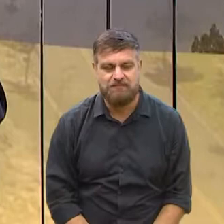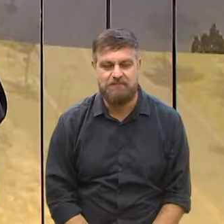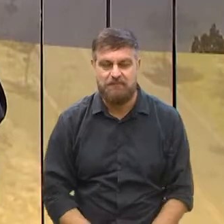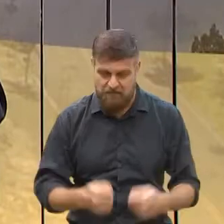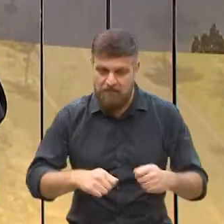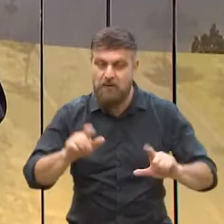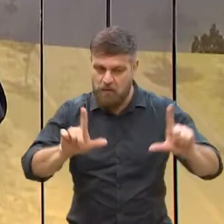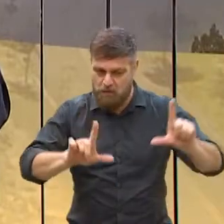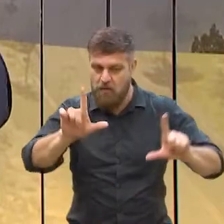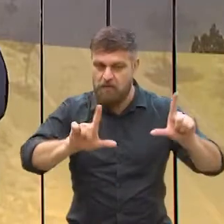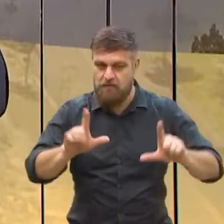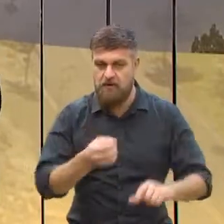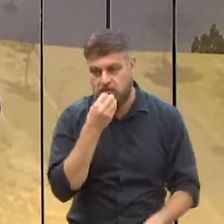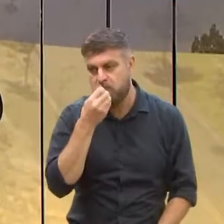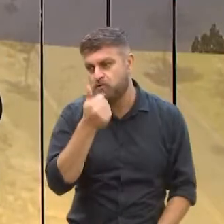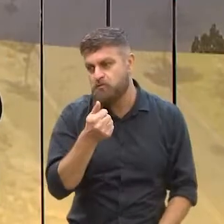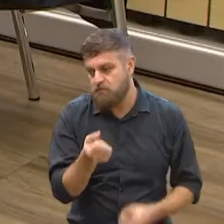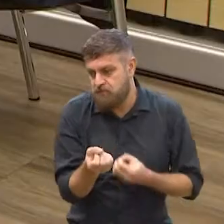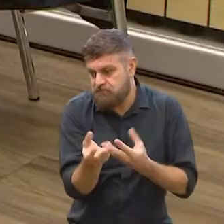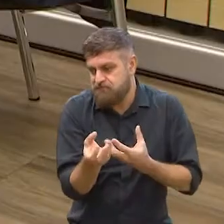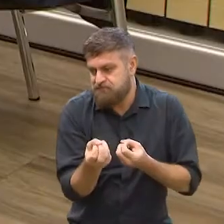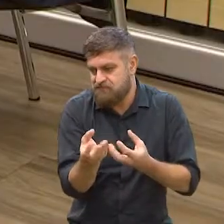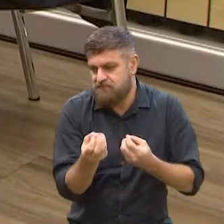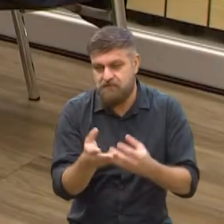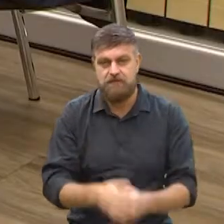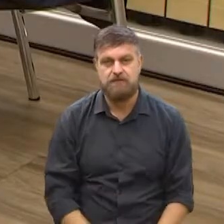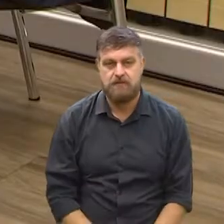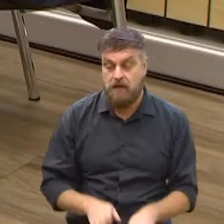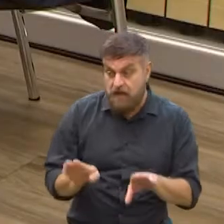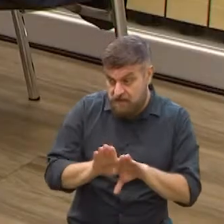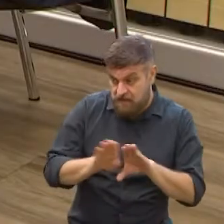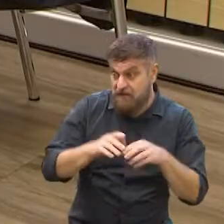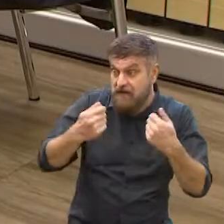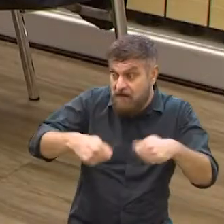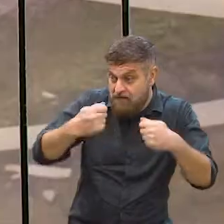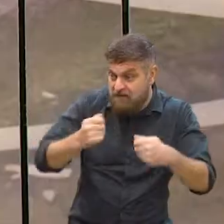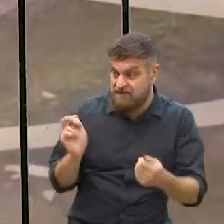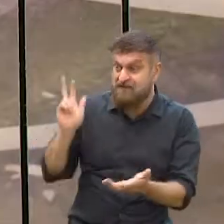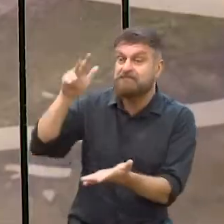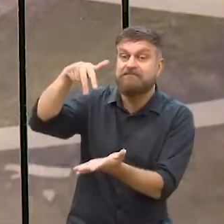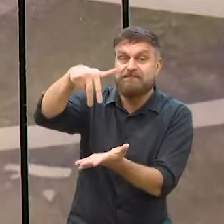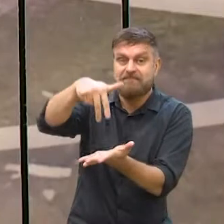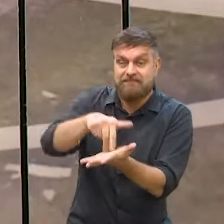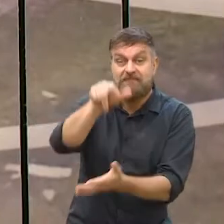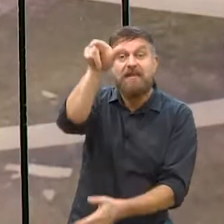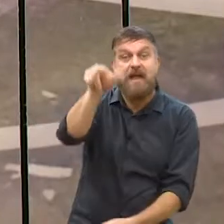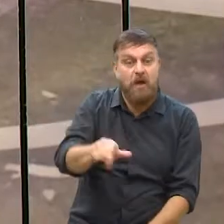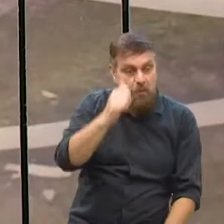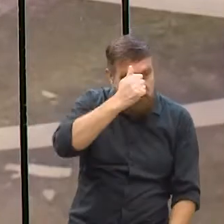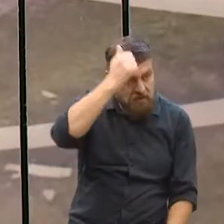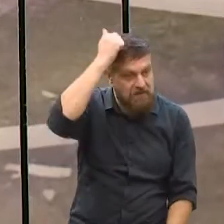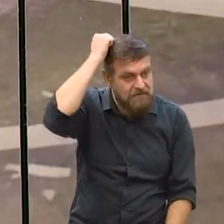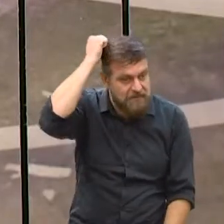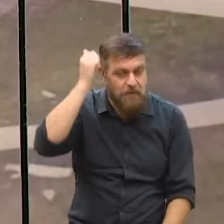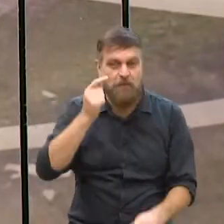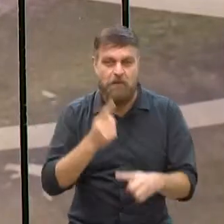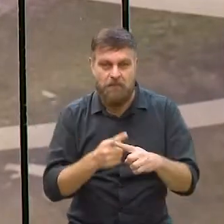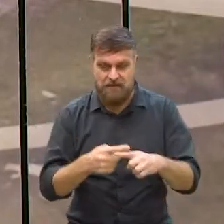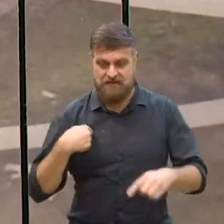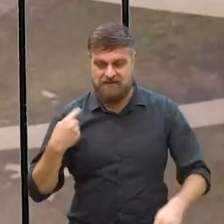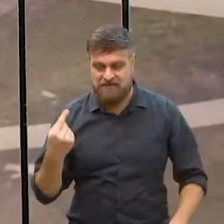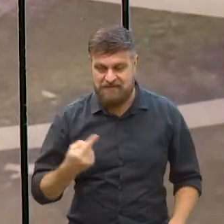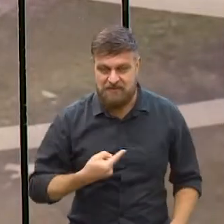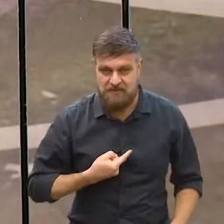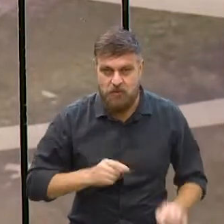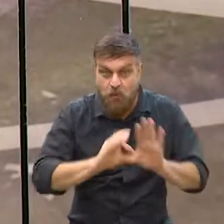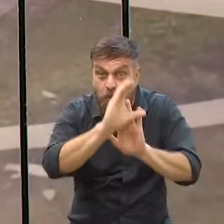justifica um programa assim, dessa envergadura. E justifica também, doutor, a sua presença aqui, porque se nós formos aqui falar